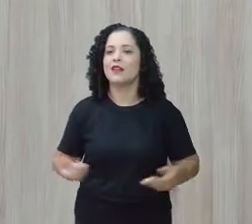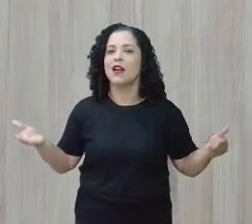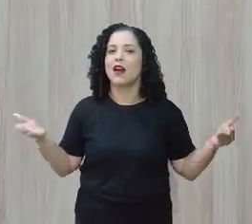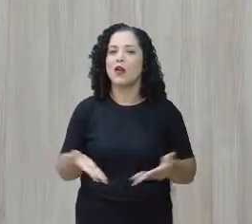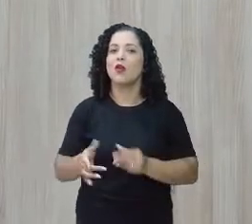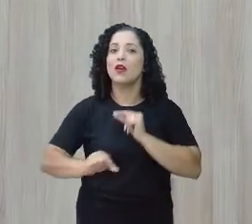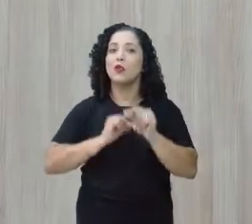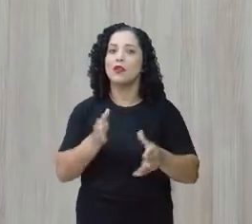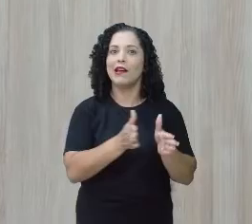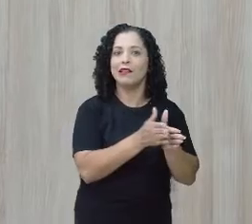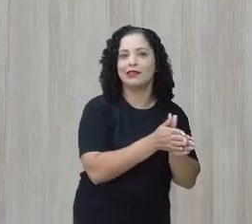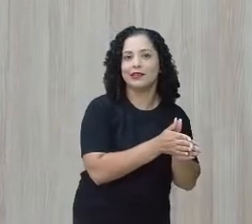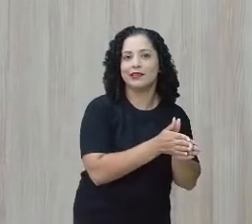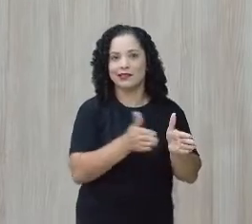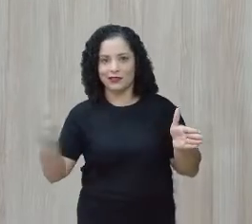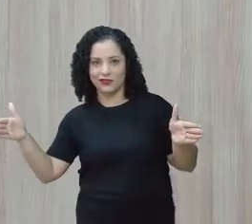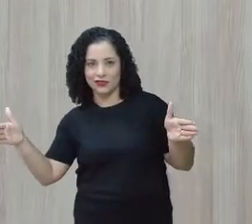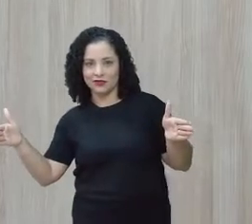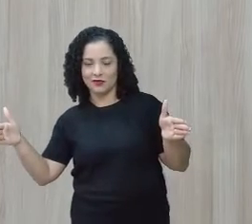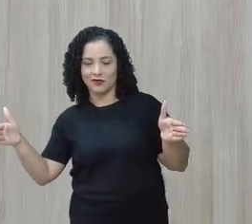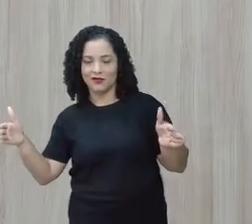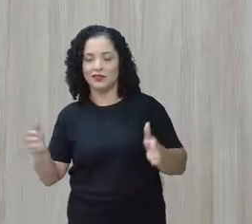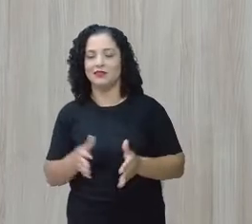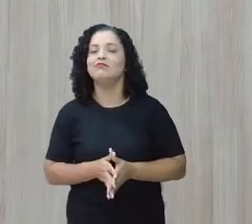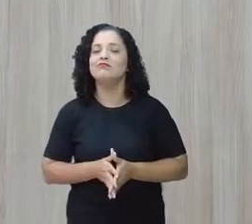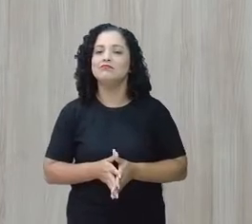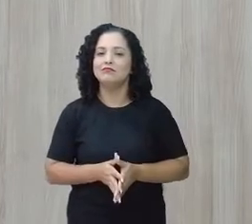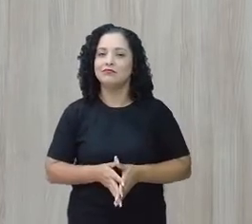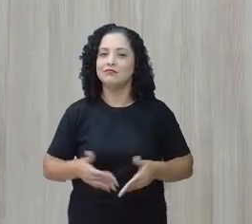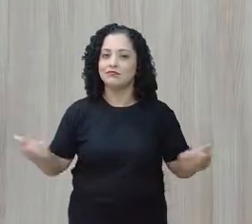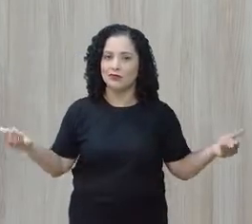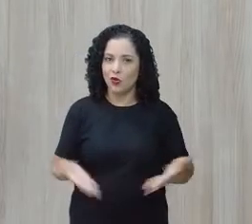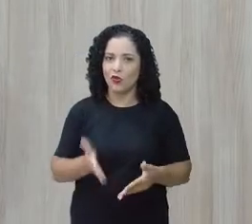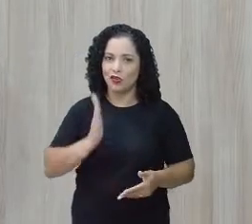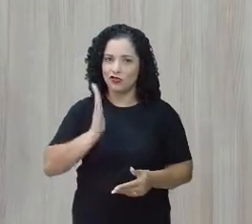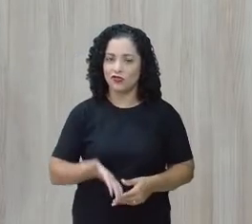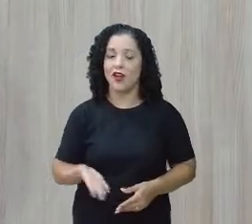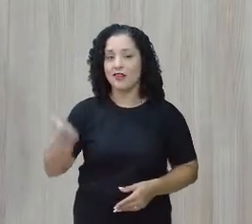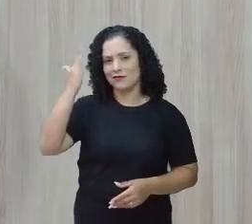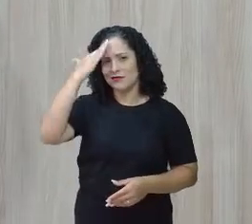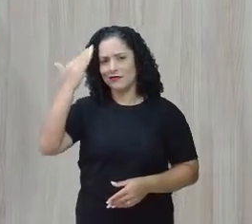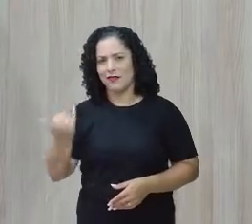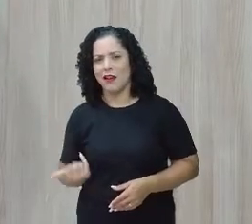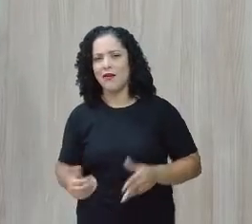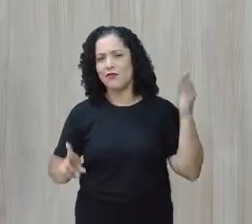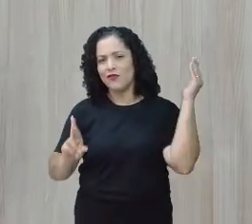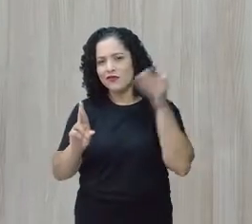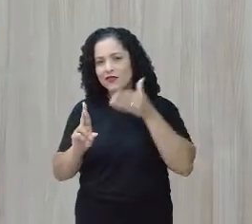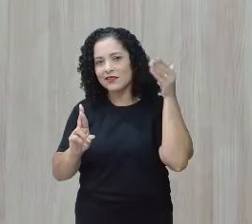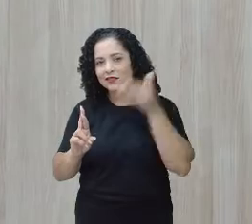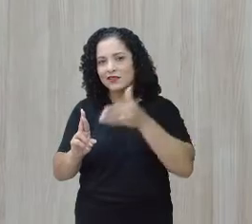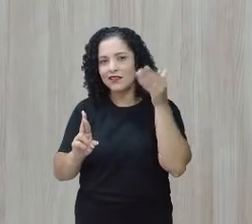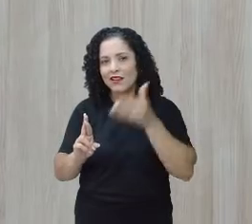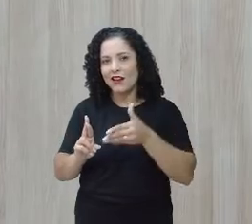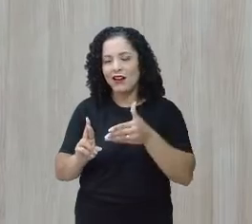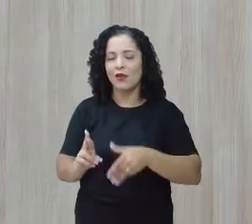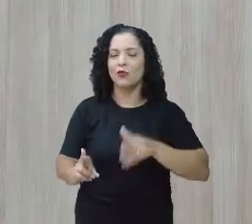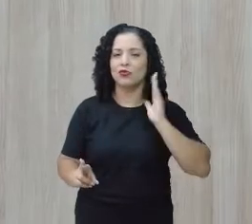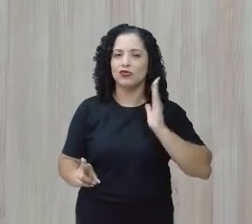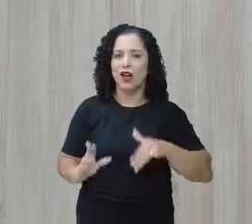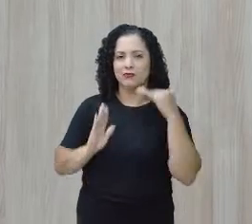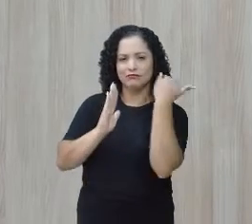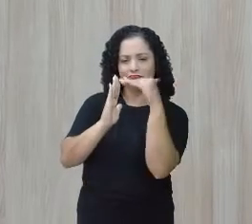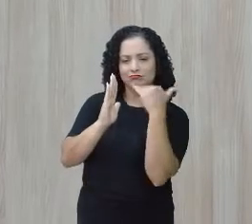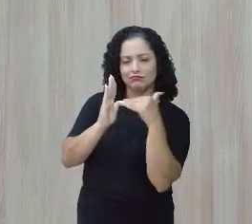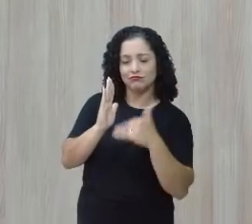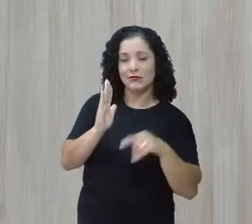de trajetória. Na parte de trajetória, agora que a gente já sabe o referencial e a gente já classifica se